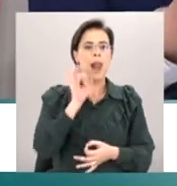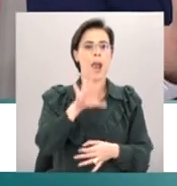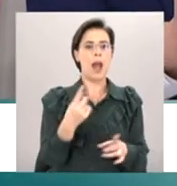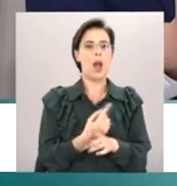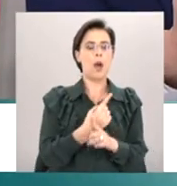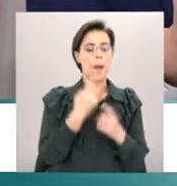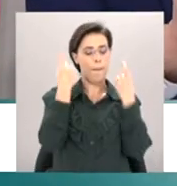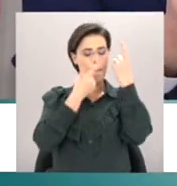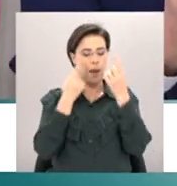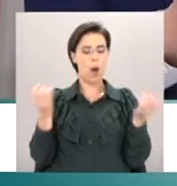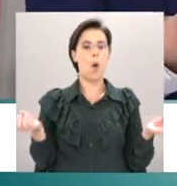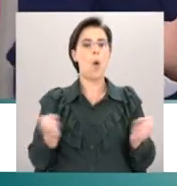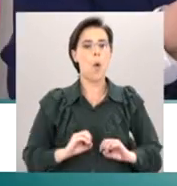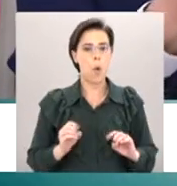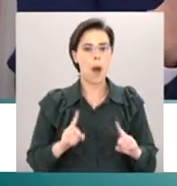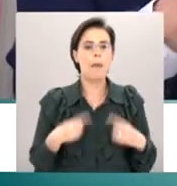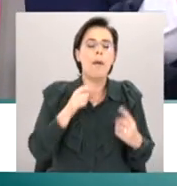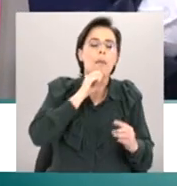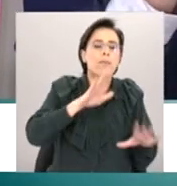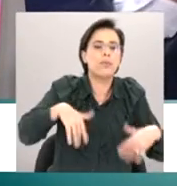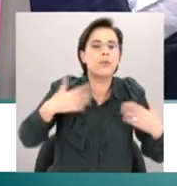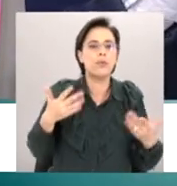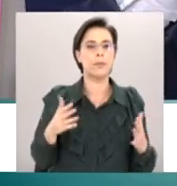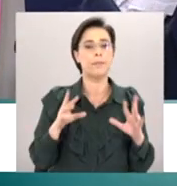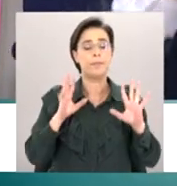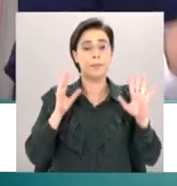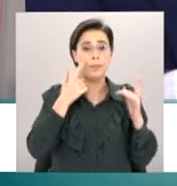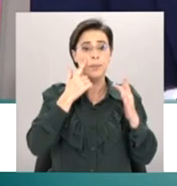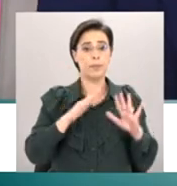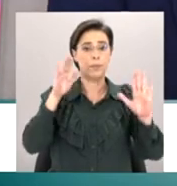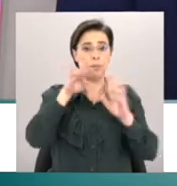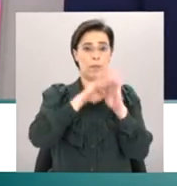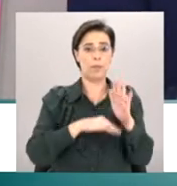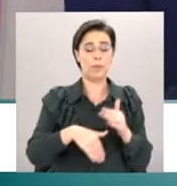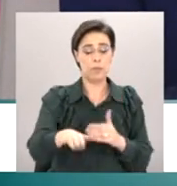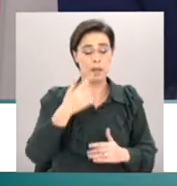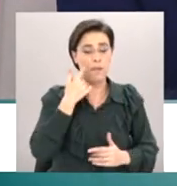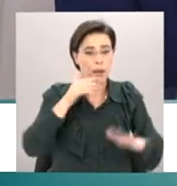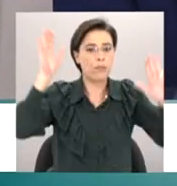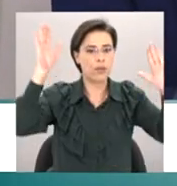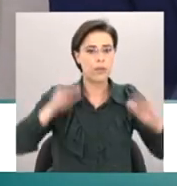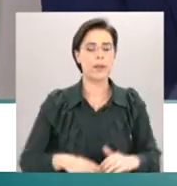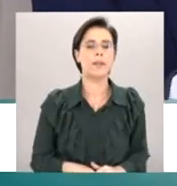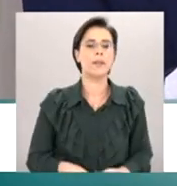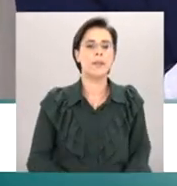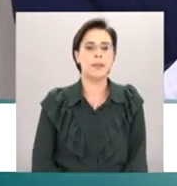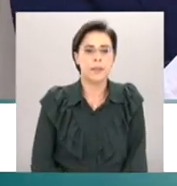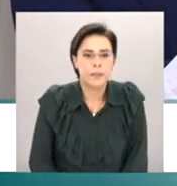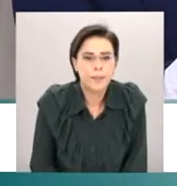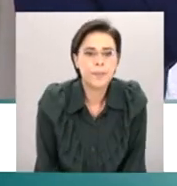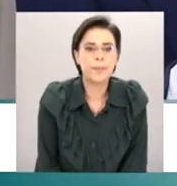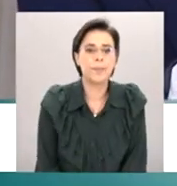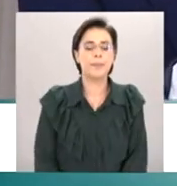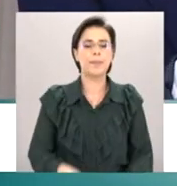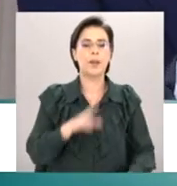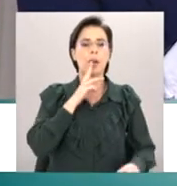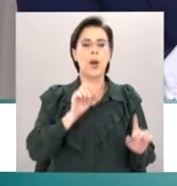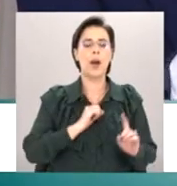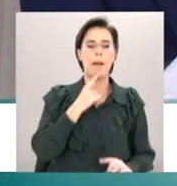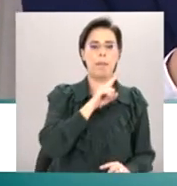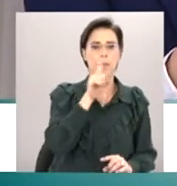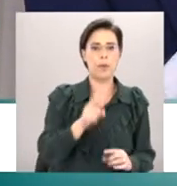para as coisas sem as pensar e depois eventualmente Espero que poderemos O problema é que sabe mas Rosa eu vou prender a mostrar a minha pergunta